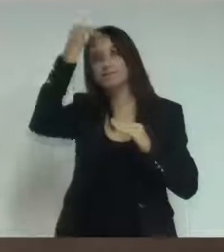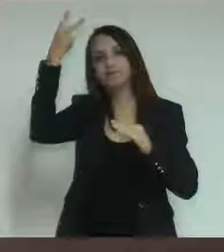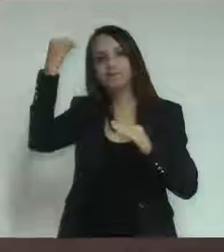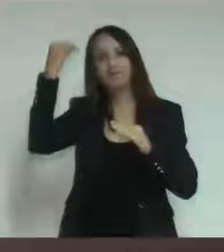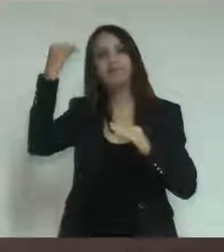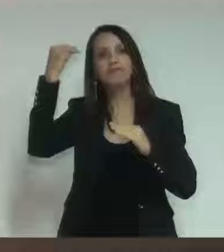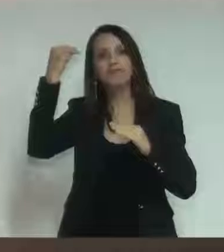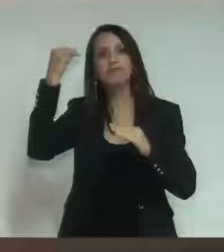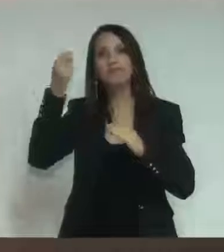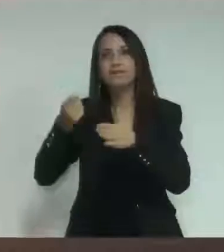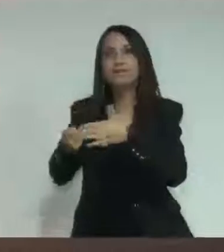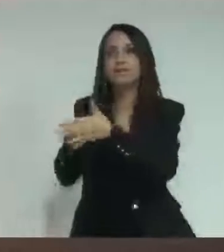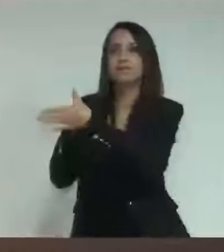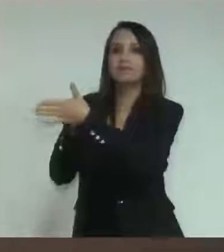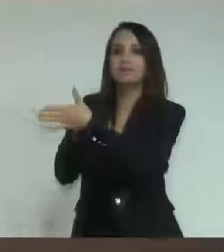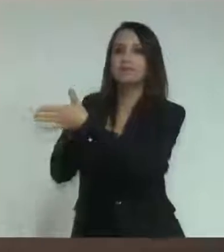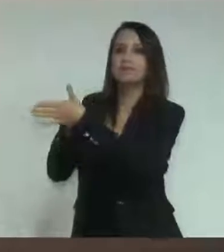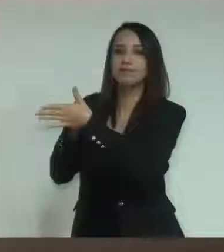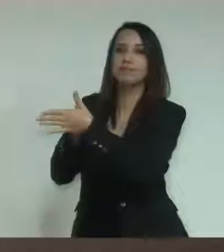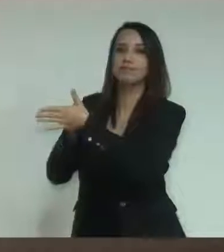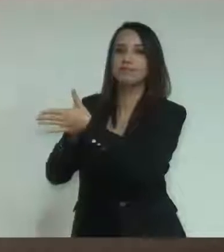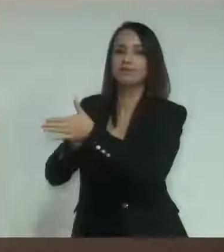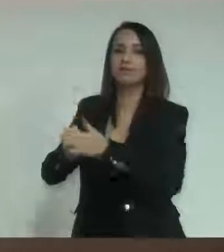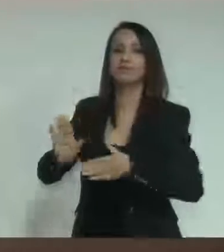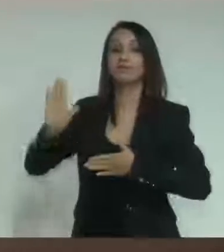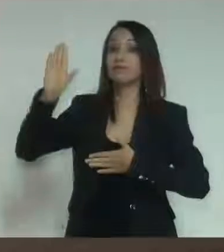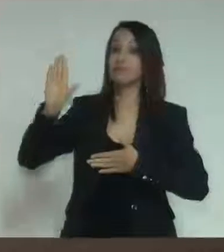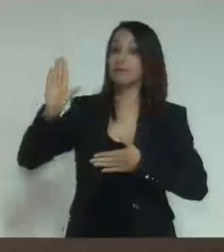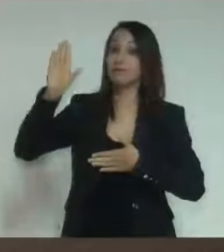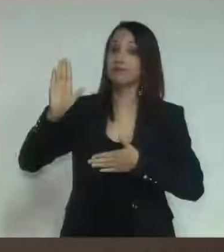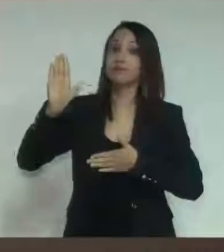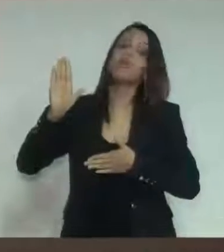que tanto foi cobrado nessa eleição, não é? Ficou muito